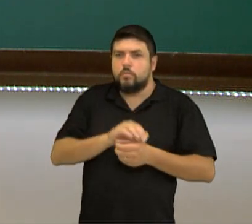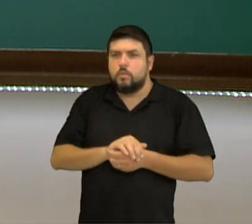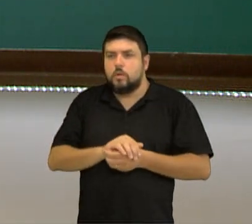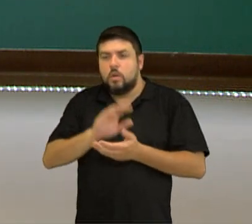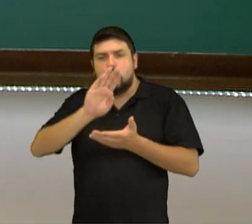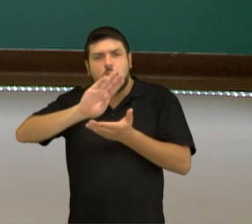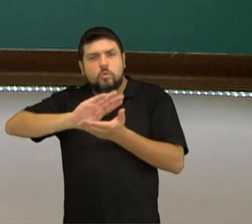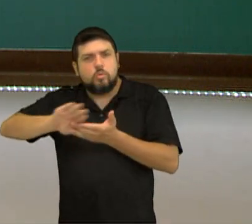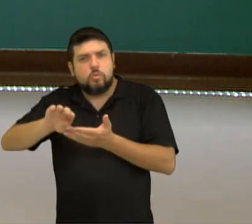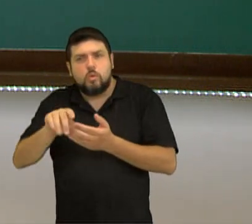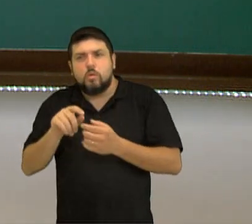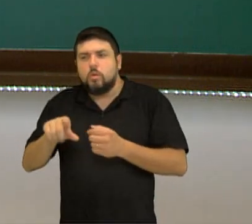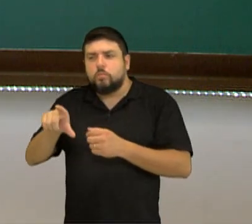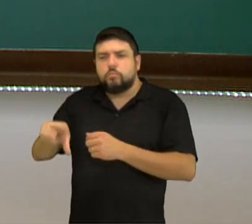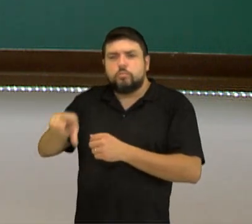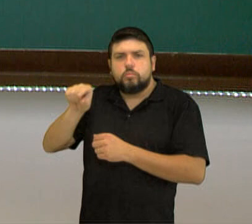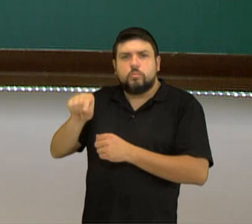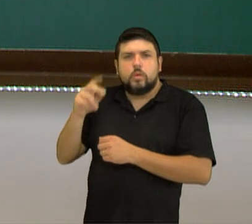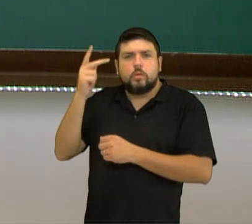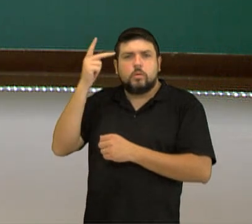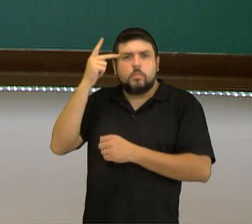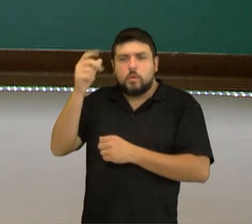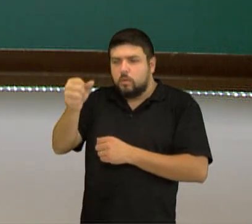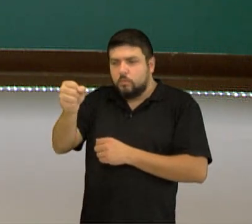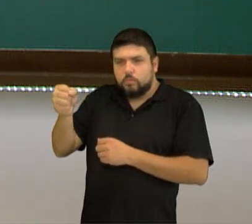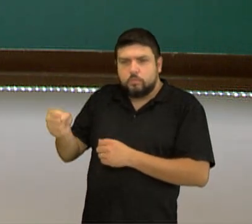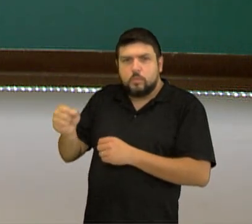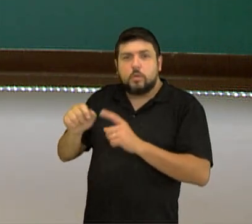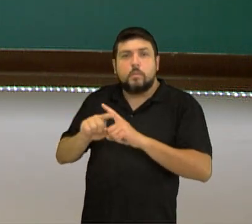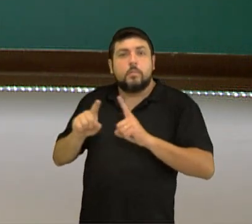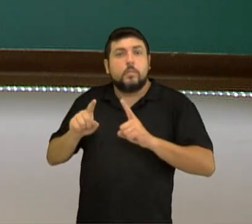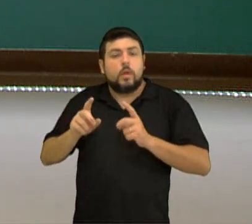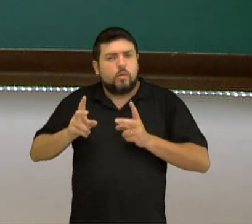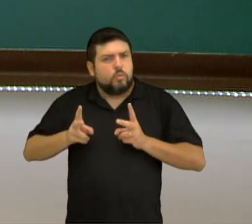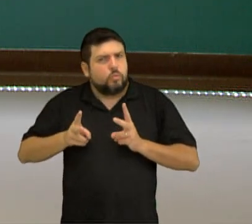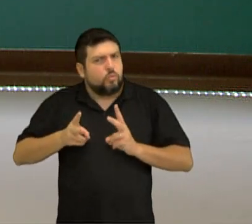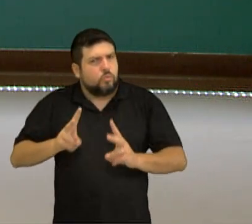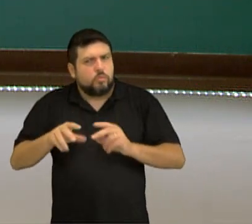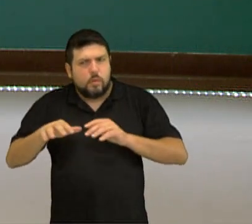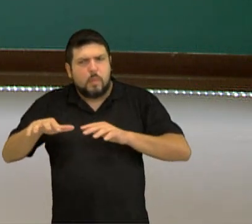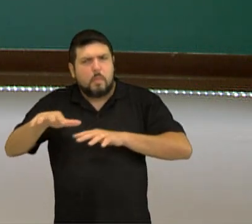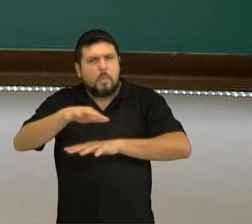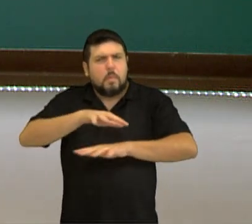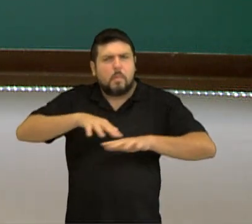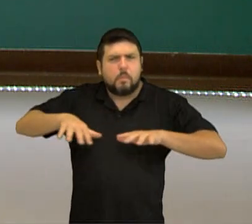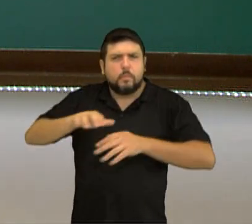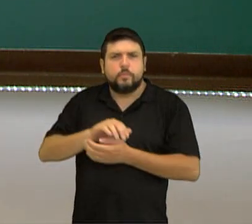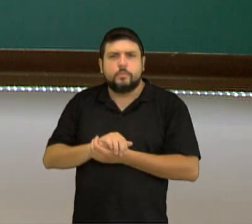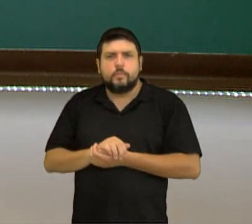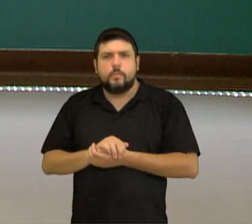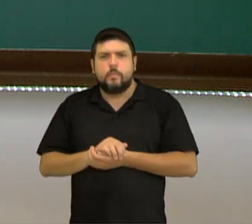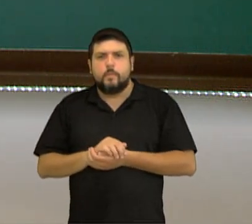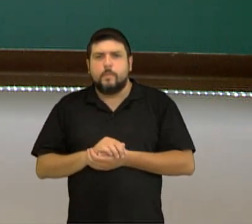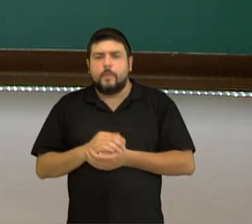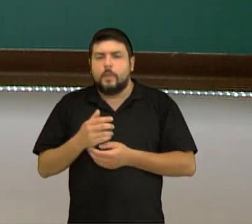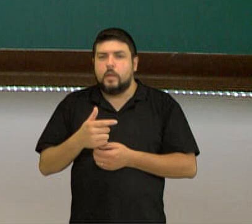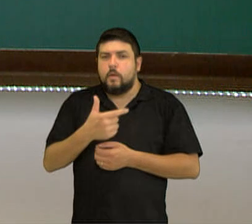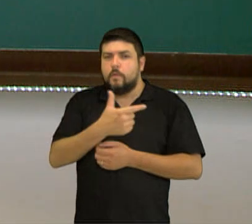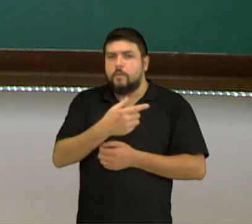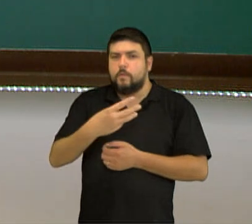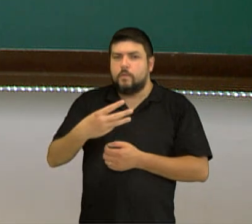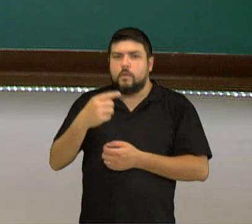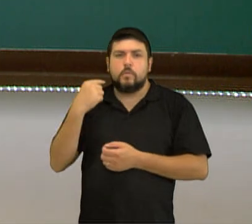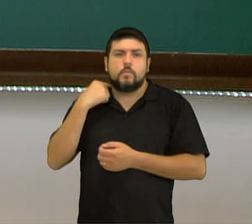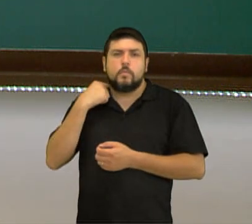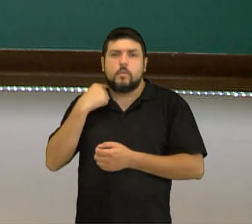paulista Pedro de Toledo, porém os protestos continuaram. Em 23 de maio de 1932, num destes